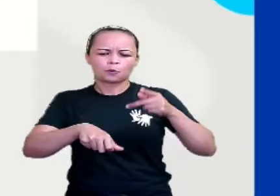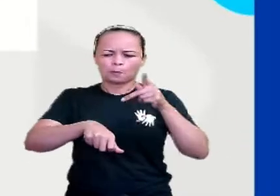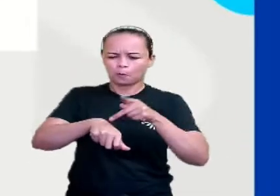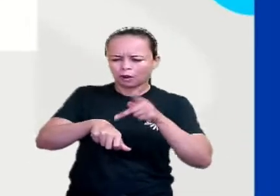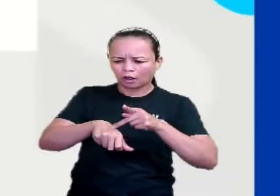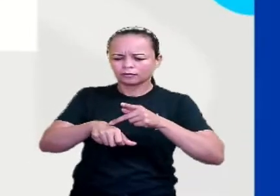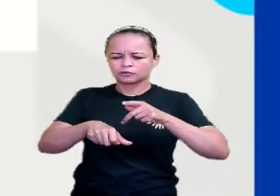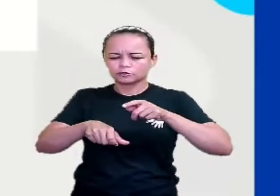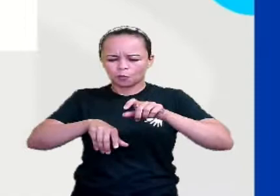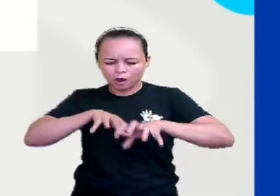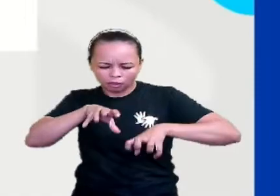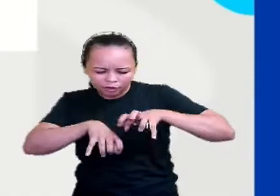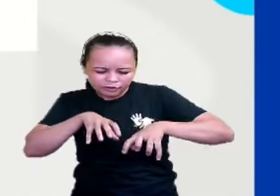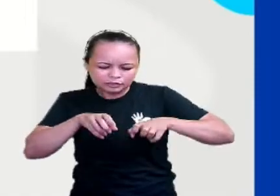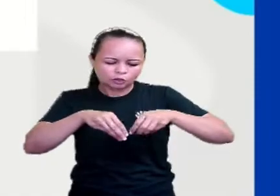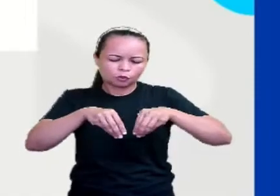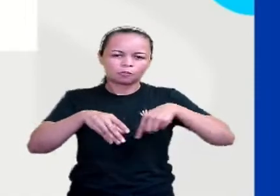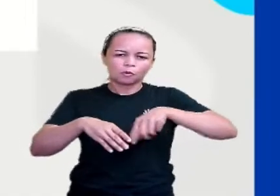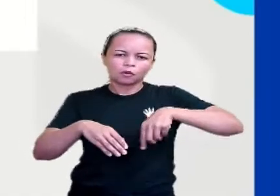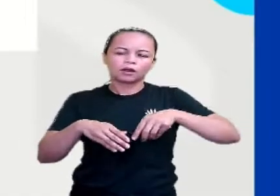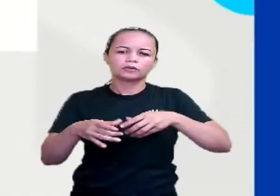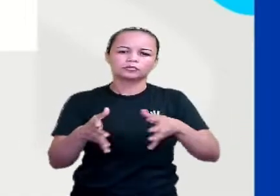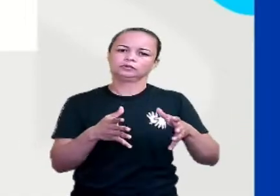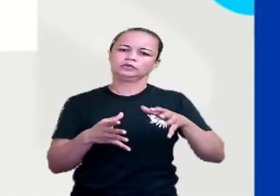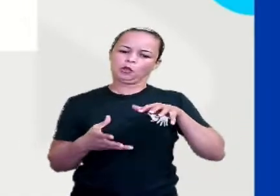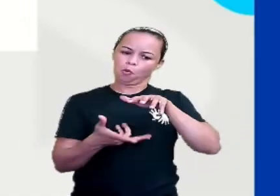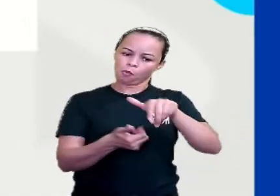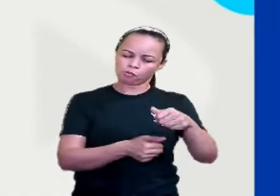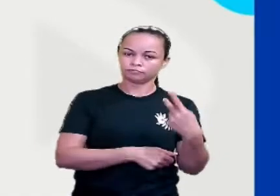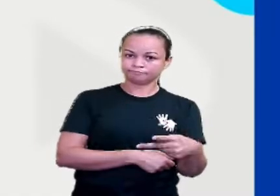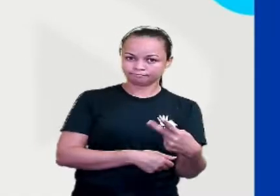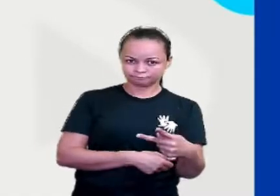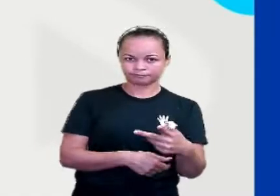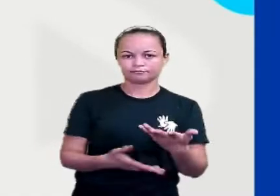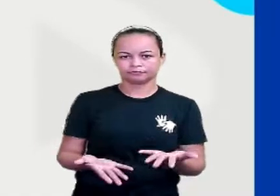buraco, certo? E aí é o mundo delas, tá?